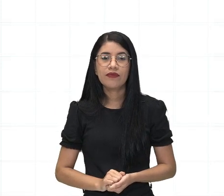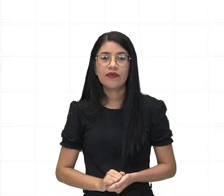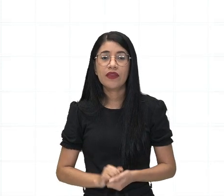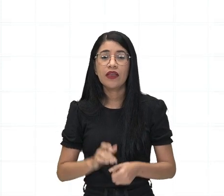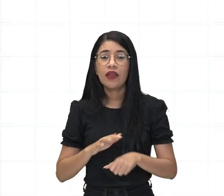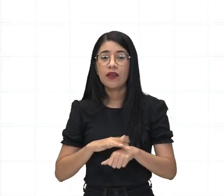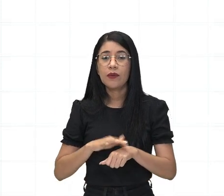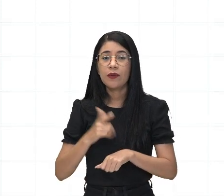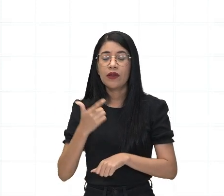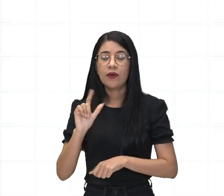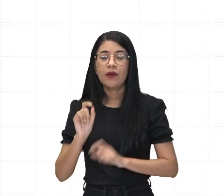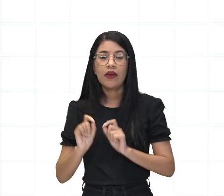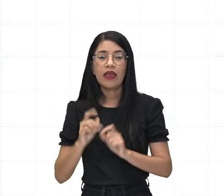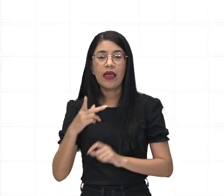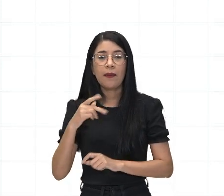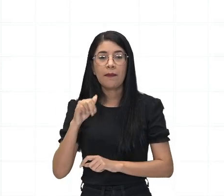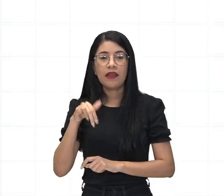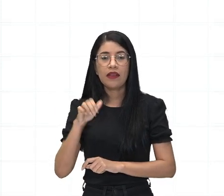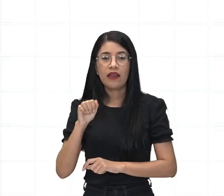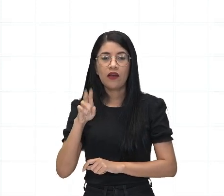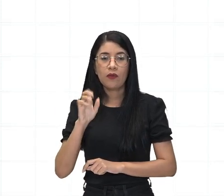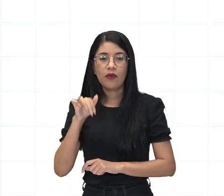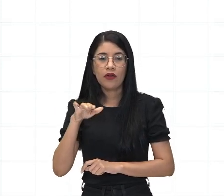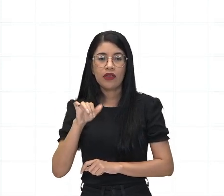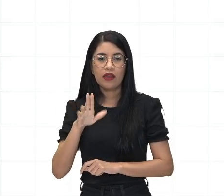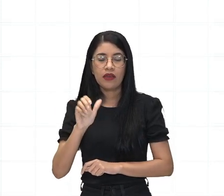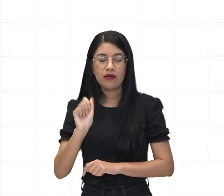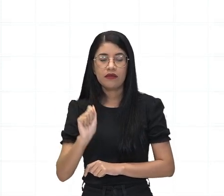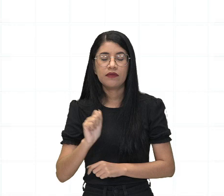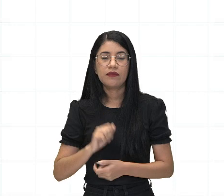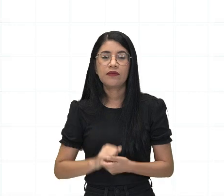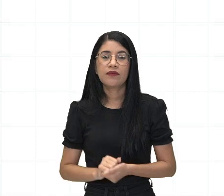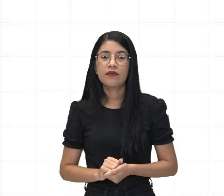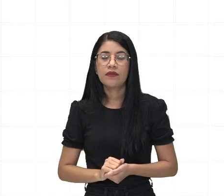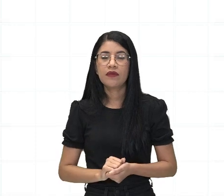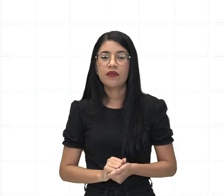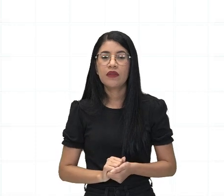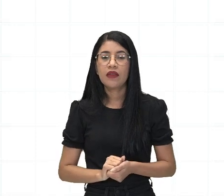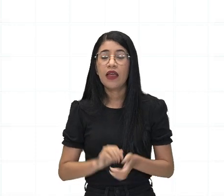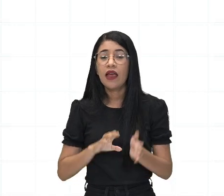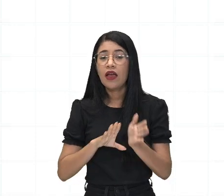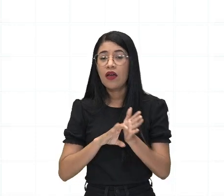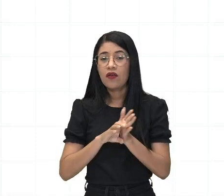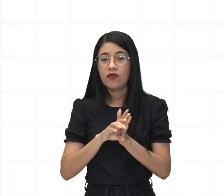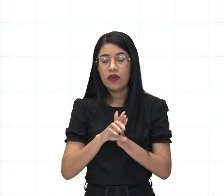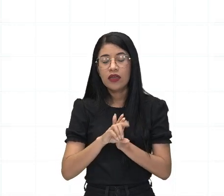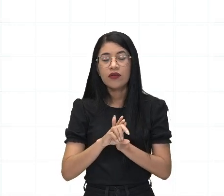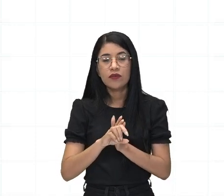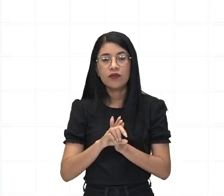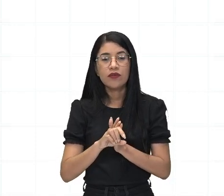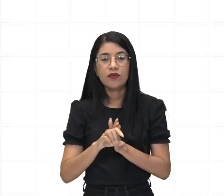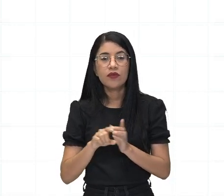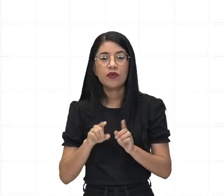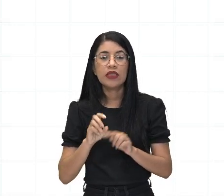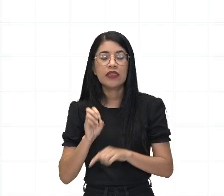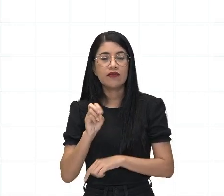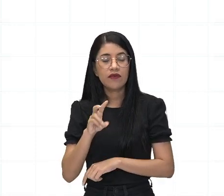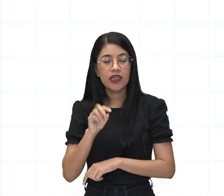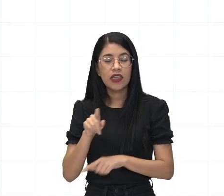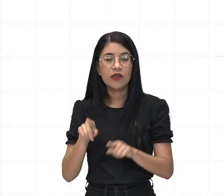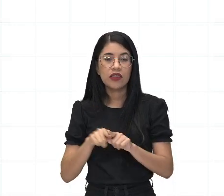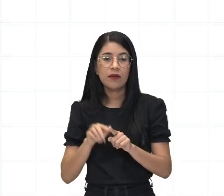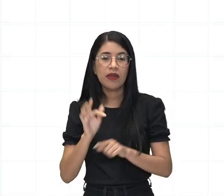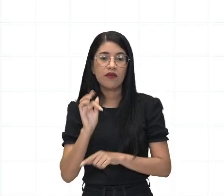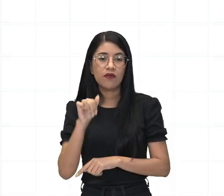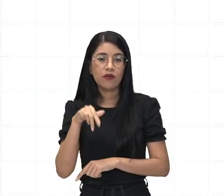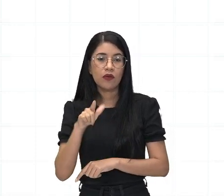doença, que é a pneumonia. Aí nós temos na pneumonia que ela é causada por bactéria, vírus e até mesmo